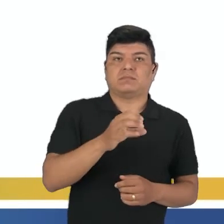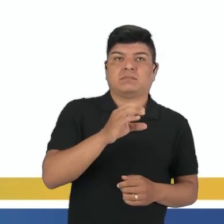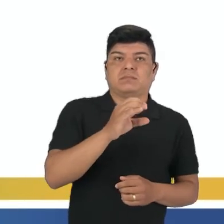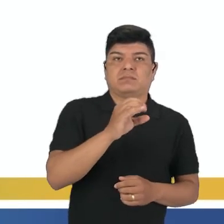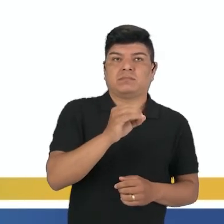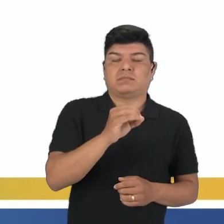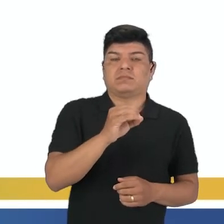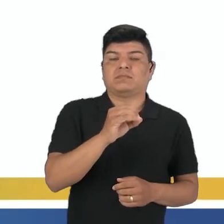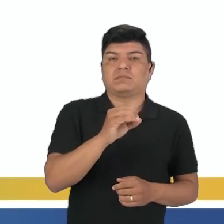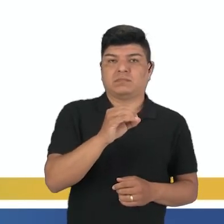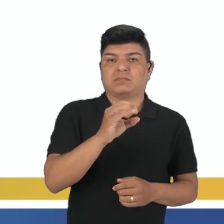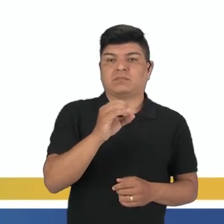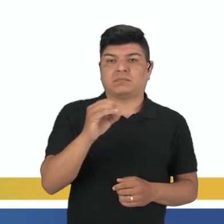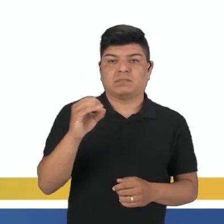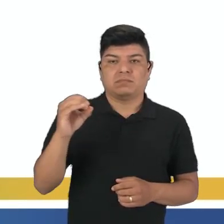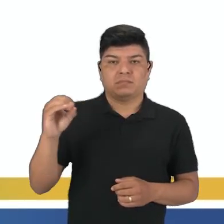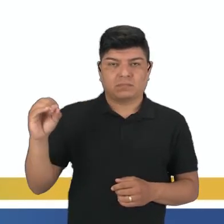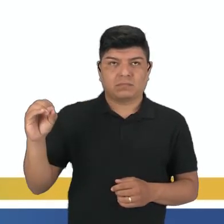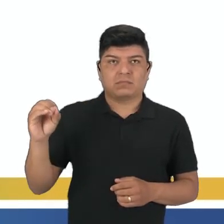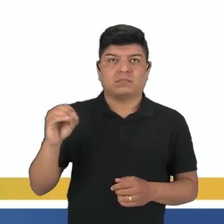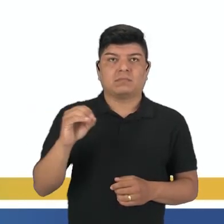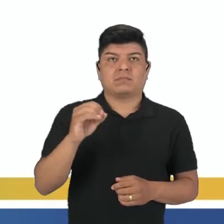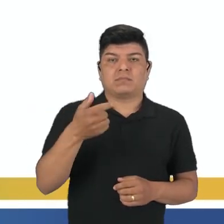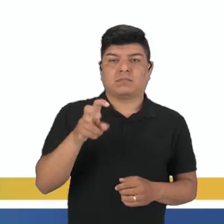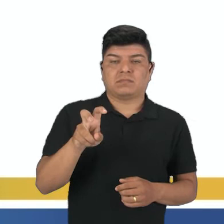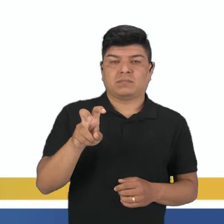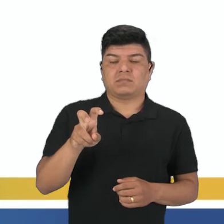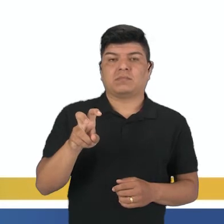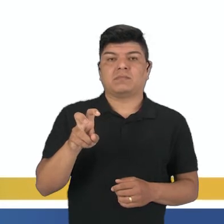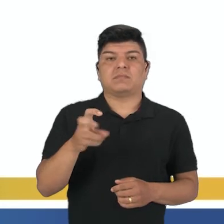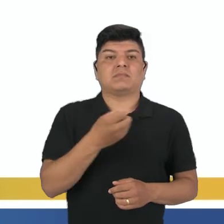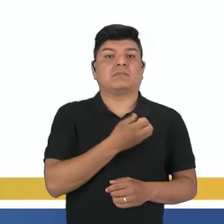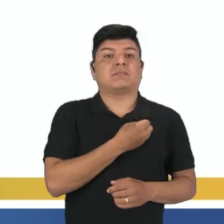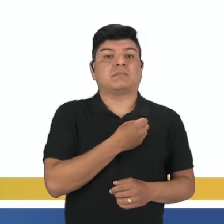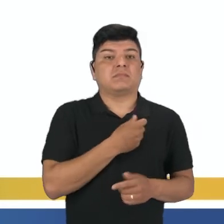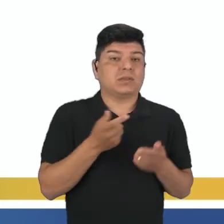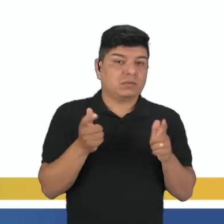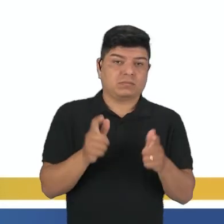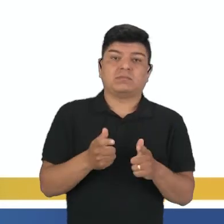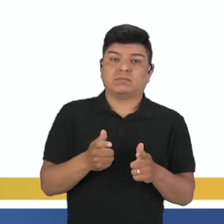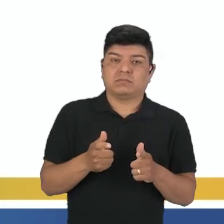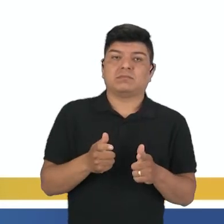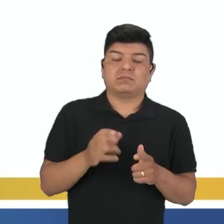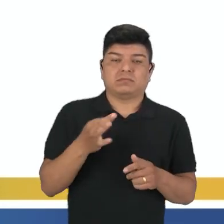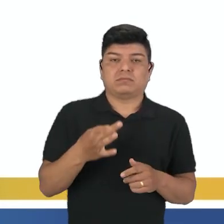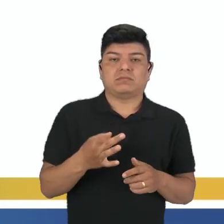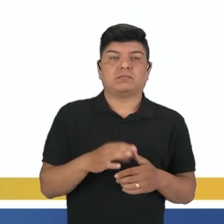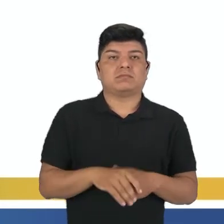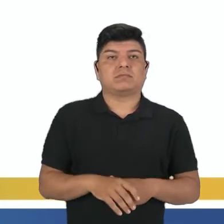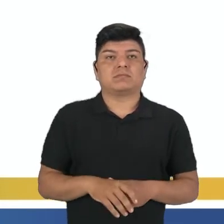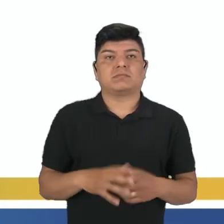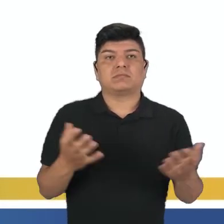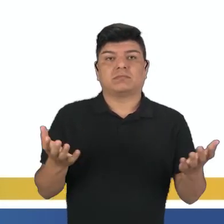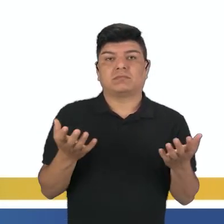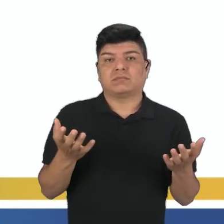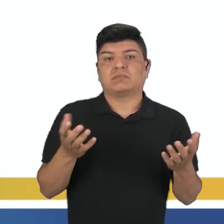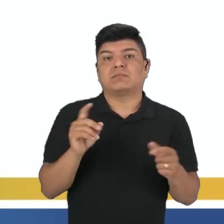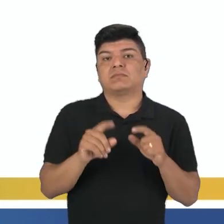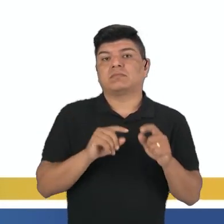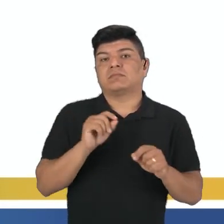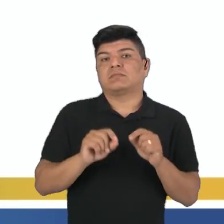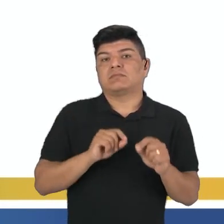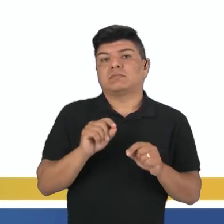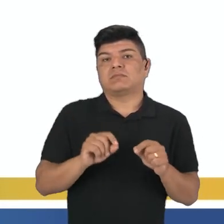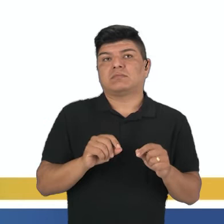0, né, seguido de vários zeros, 25. É um número extremamente pequeno, certo? Eu quero